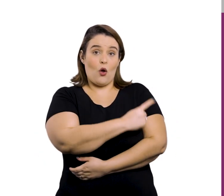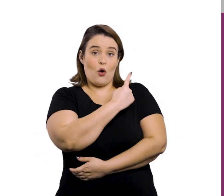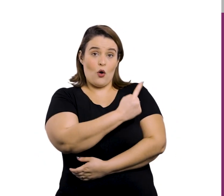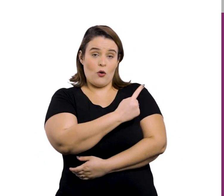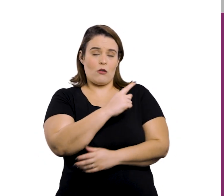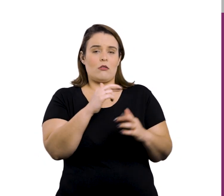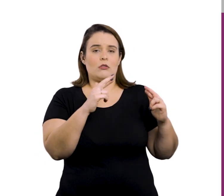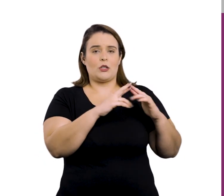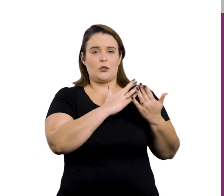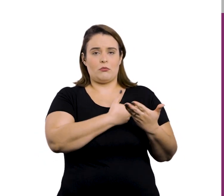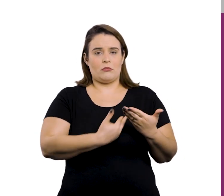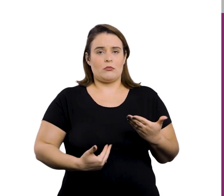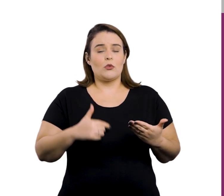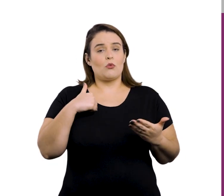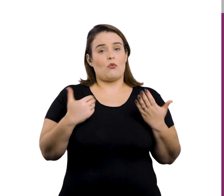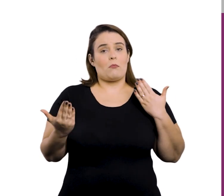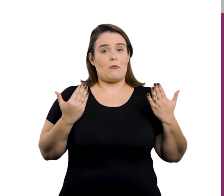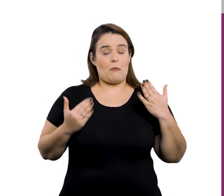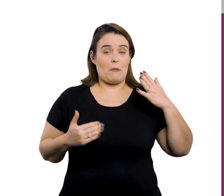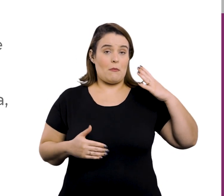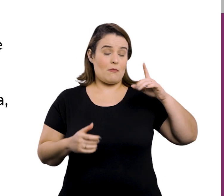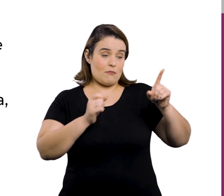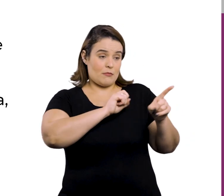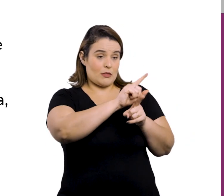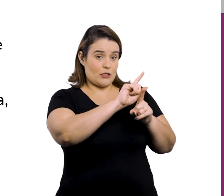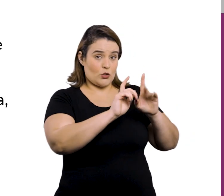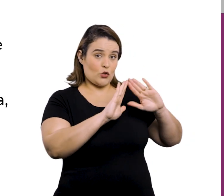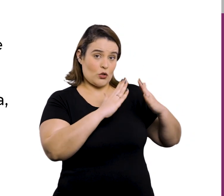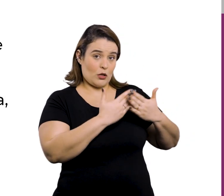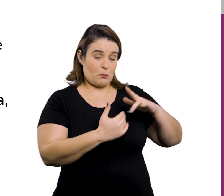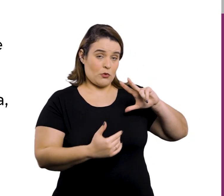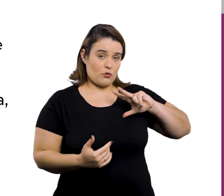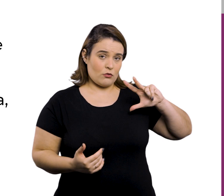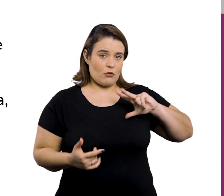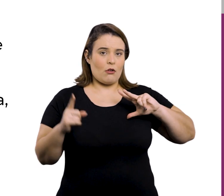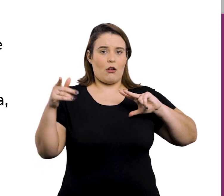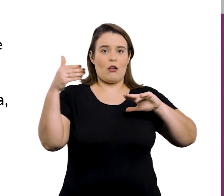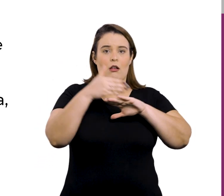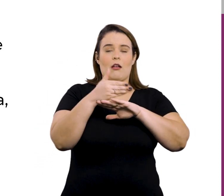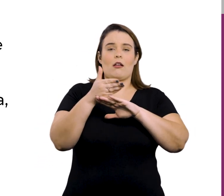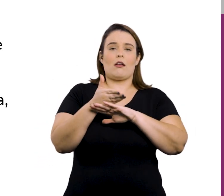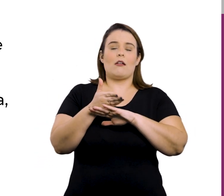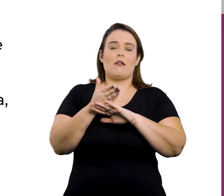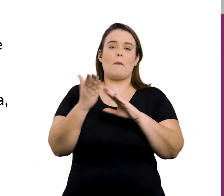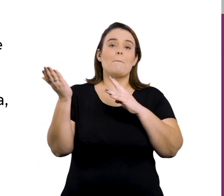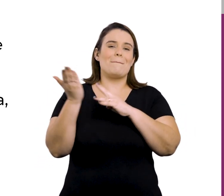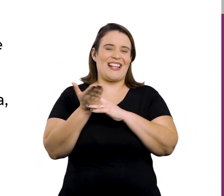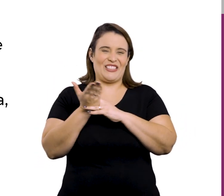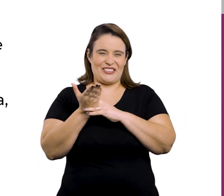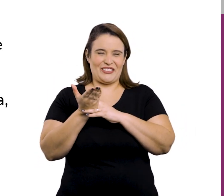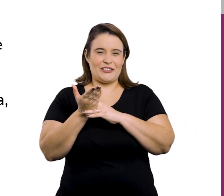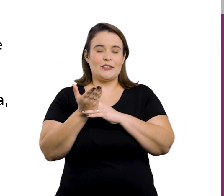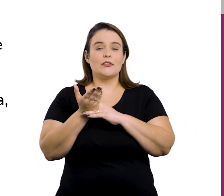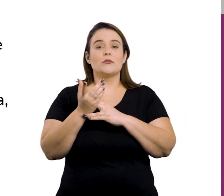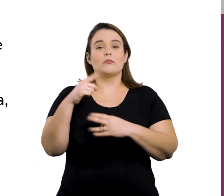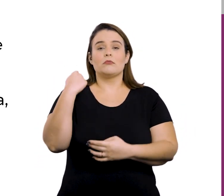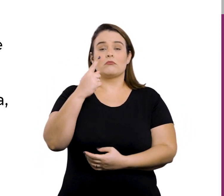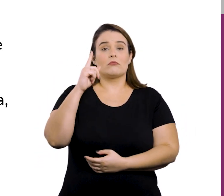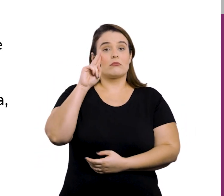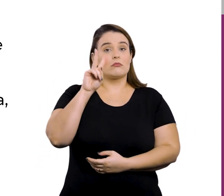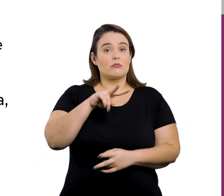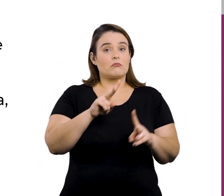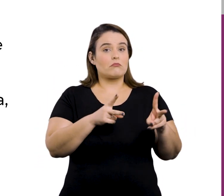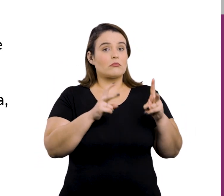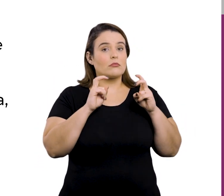um ano com um aluno da rede pública. Se eu for comparar as mensalidades das escolas privadas frequentadas pela